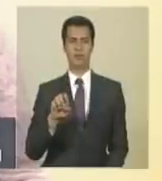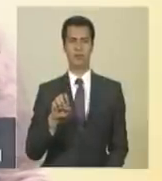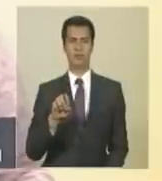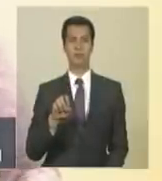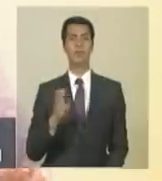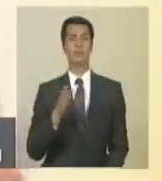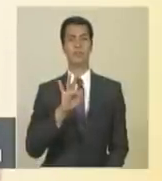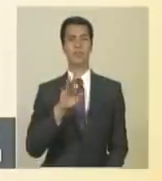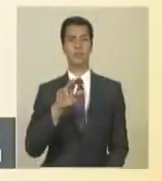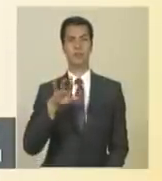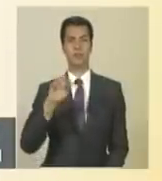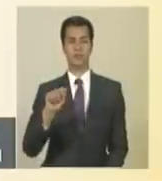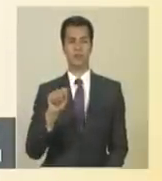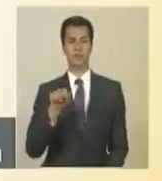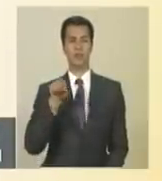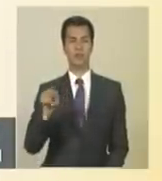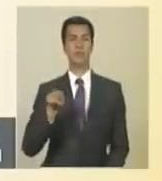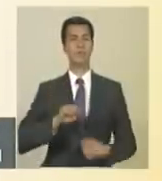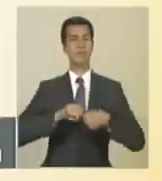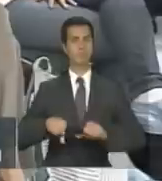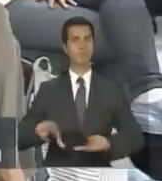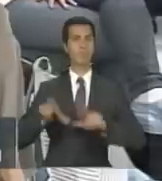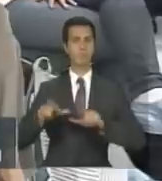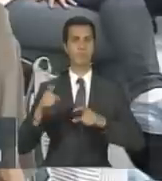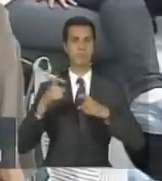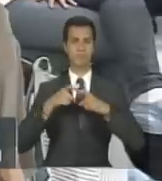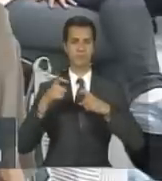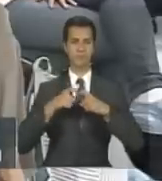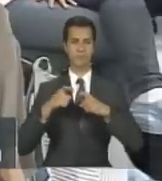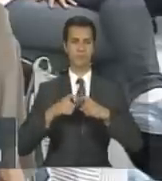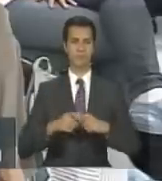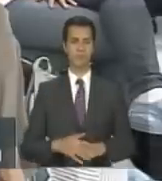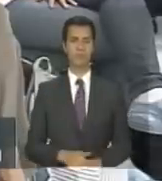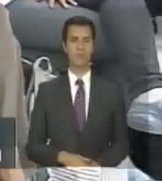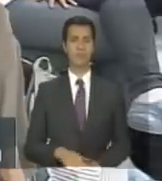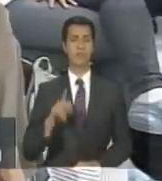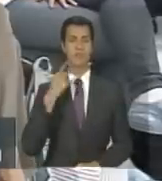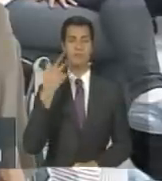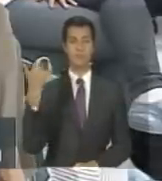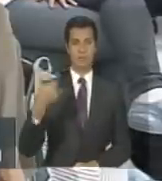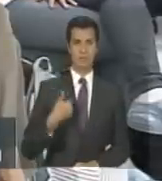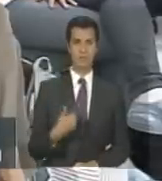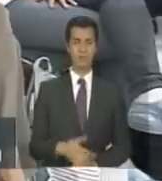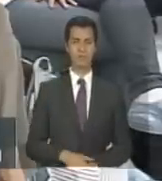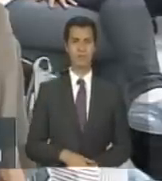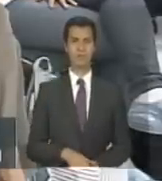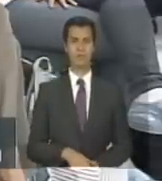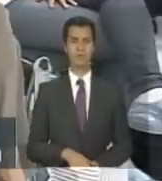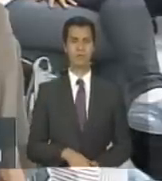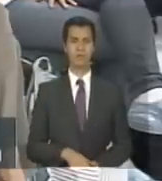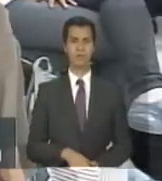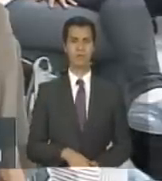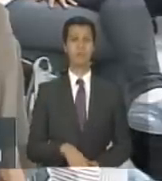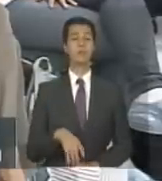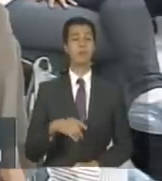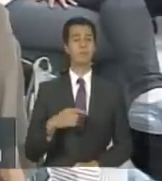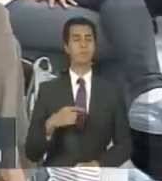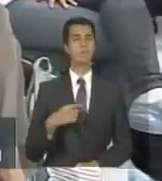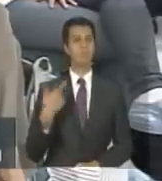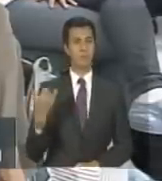Ferreira da Silva ser médica. Eles diziam assim para mim, a coisa mais